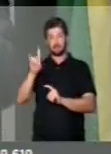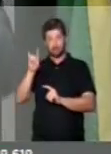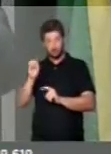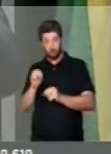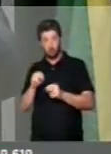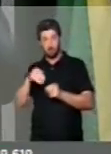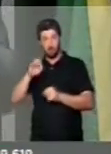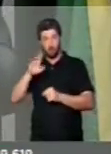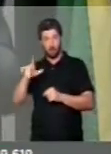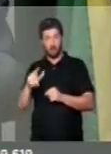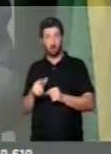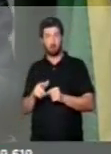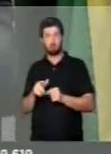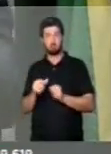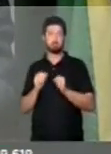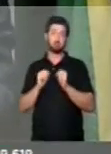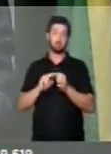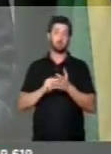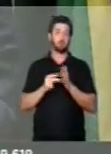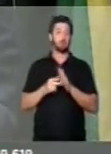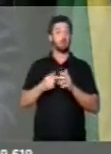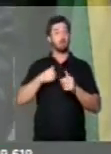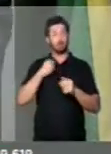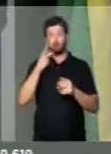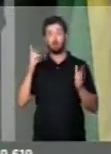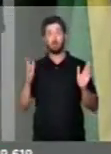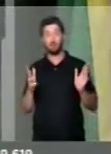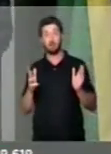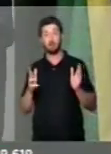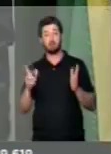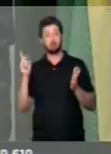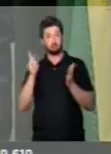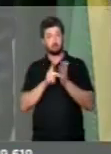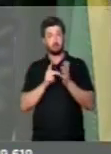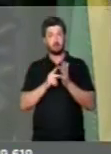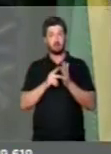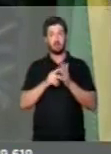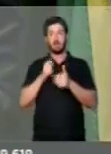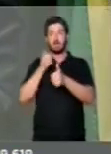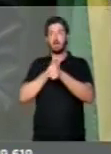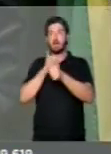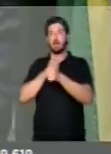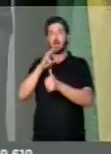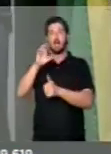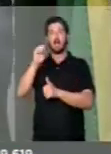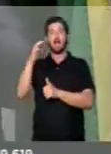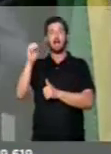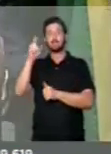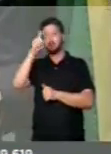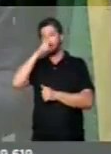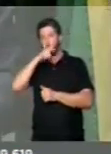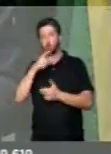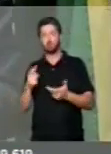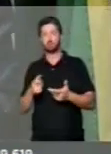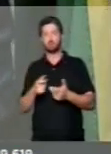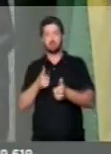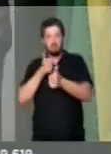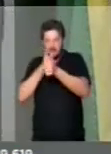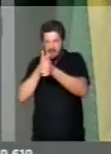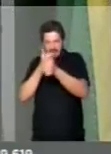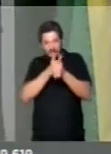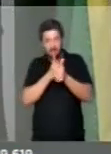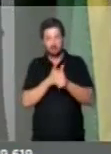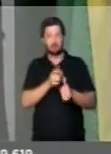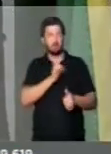poderia representar, aí eu disse, uma verdadeira caça às bruxas, um ambiente de perseguição?